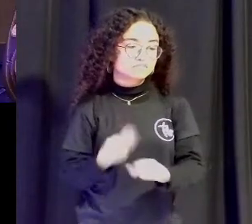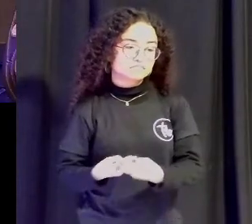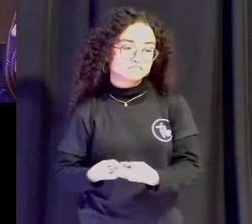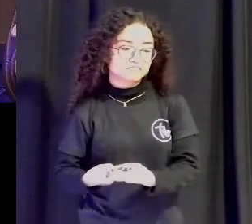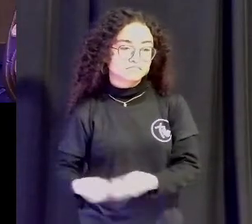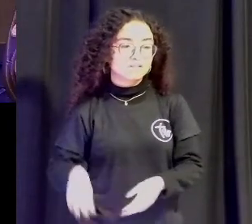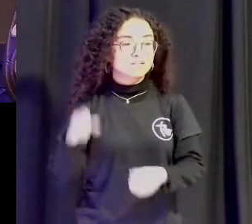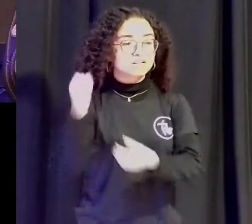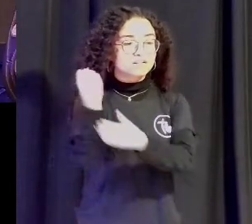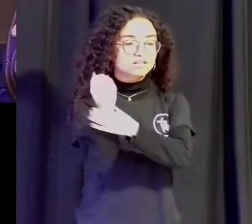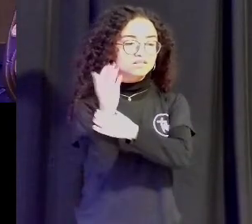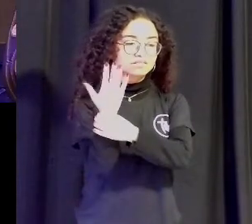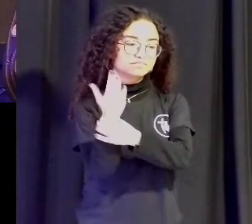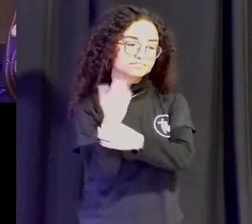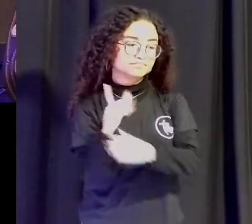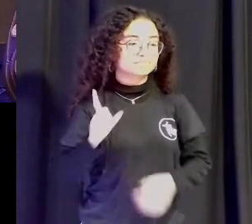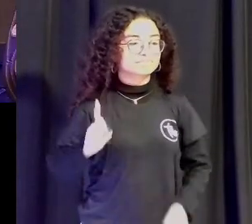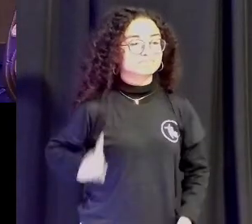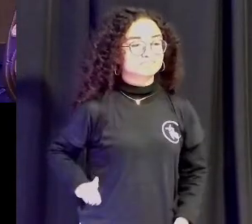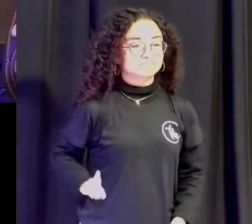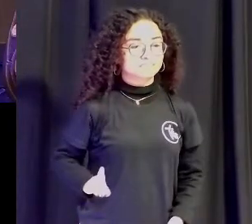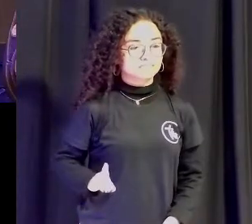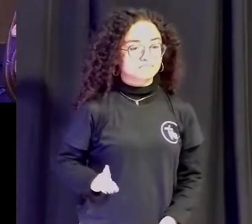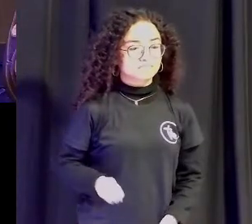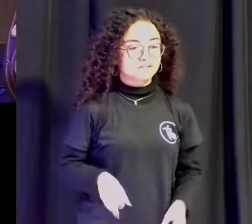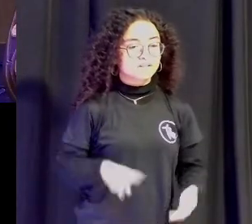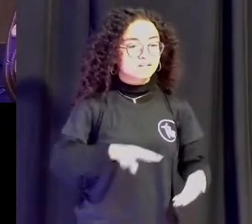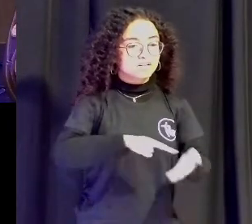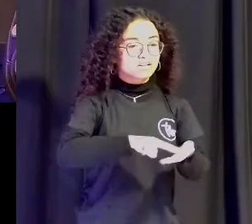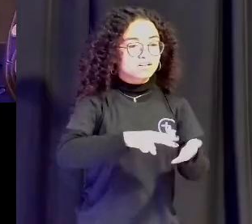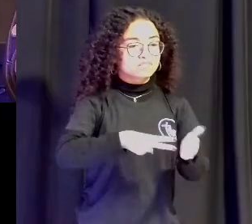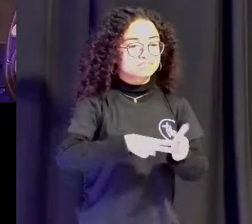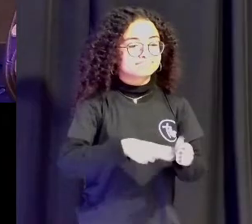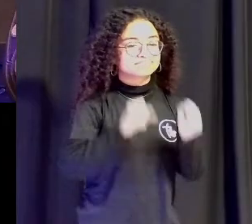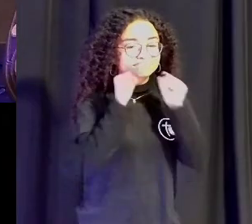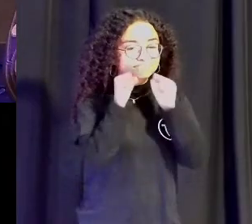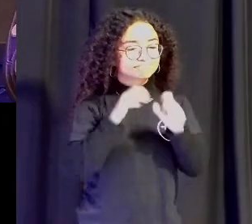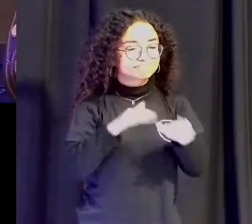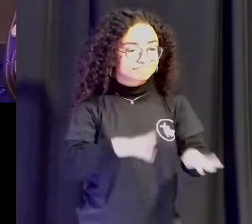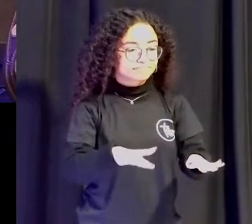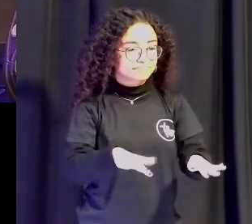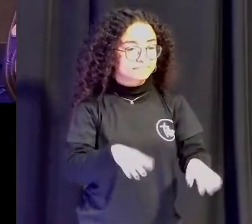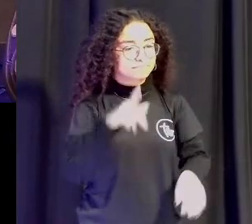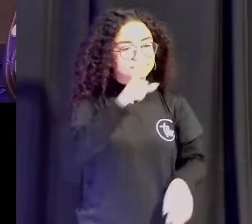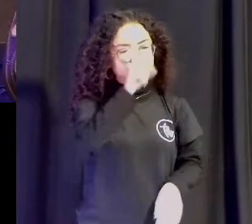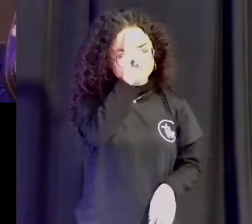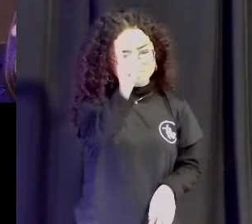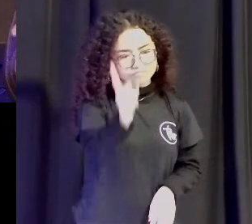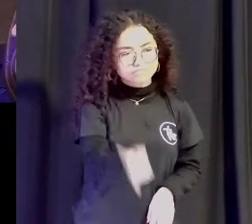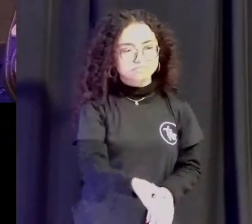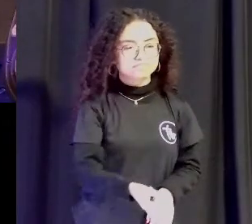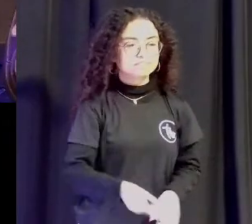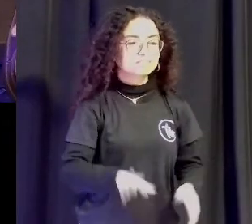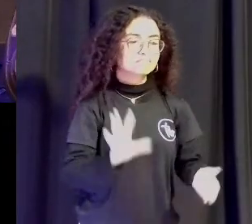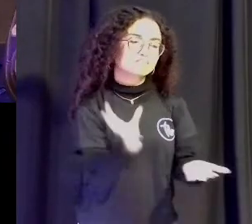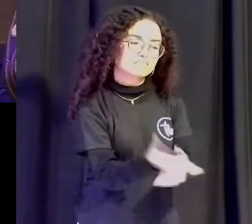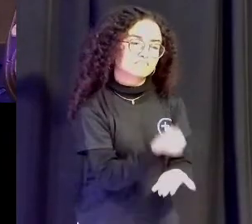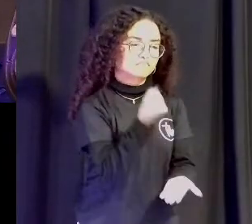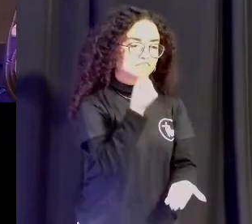simbolizava a bênção, a autoridade, alcançar o próximo e amparo divino,